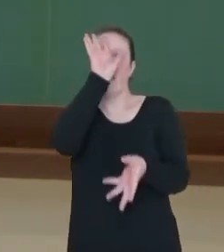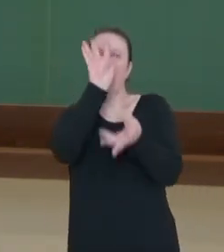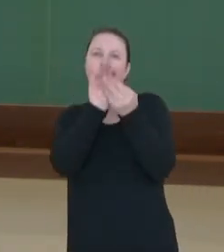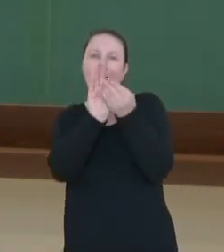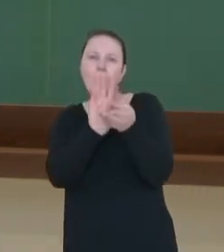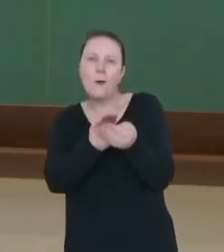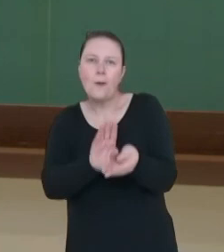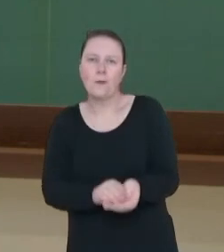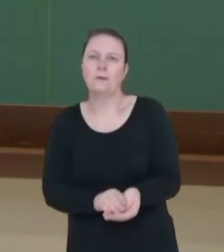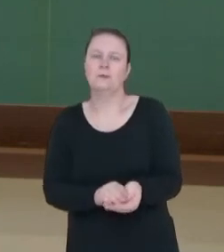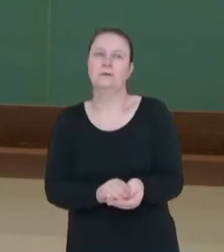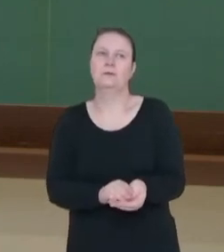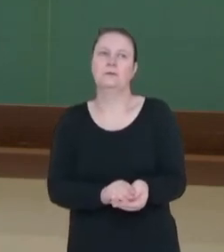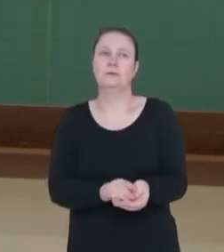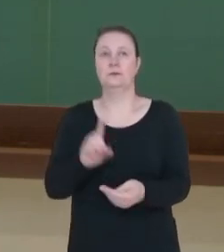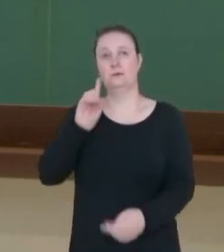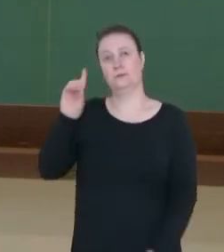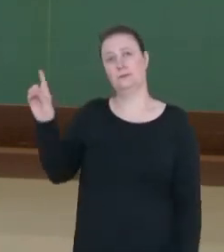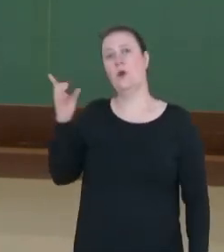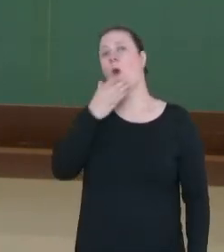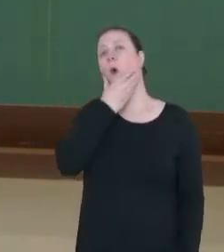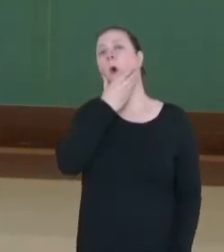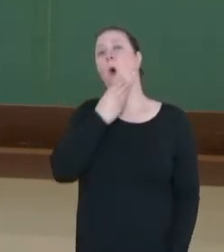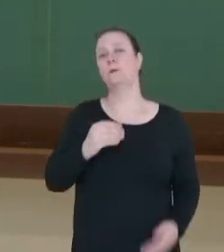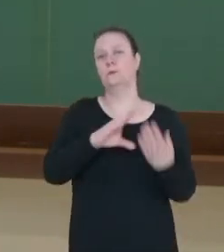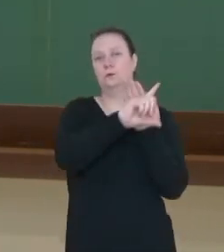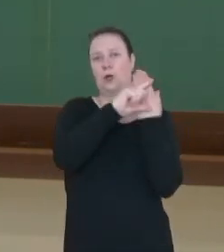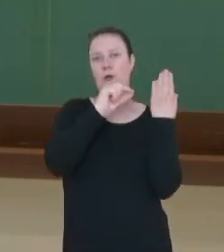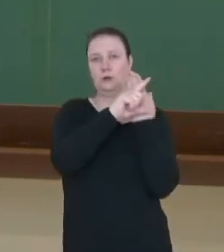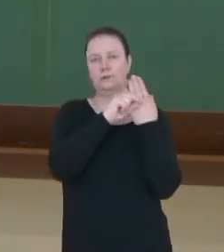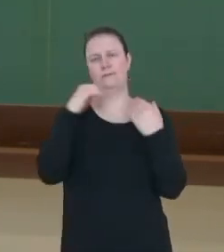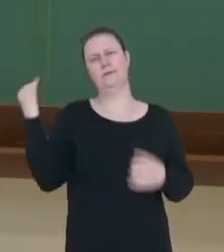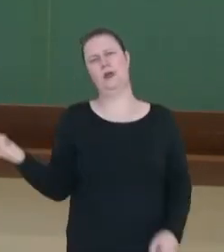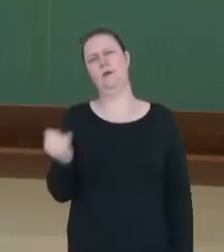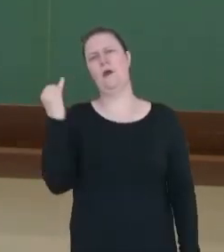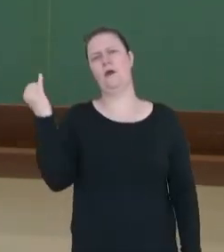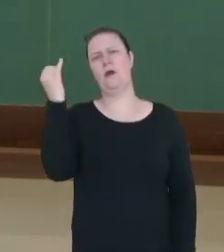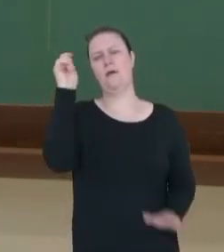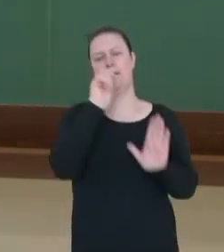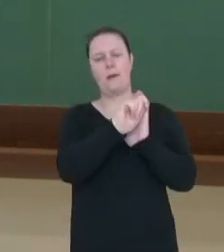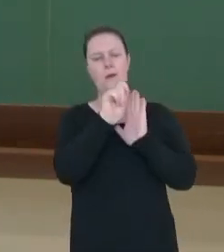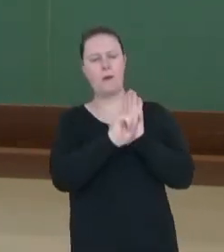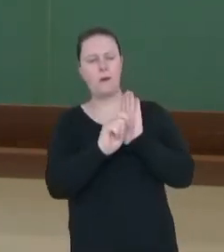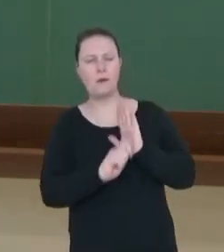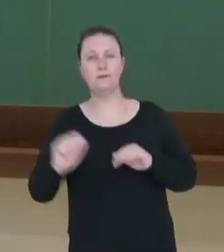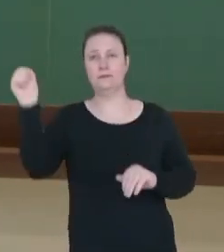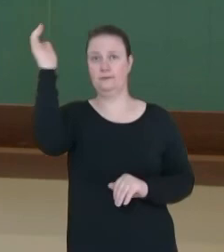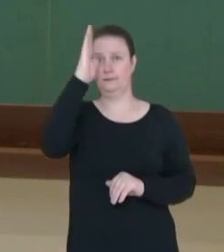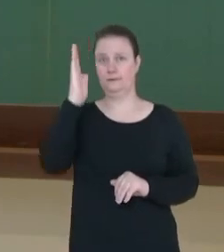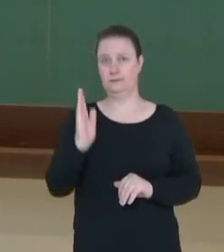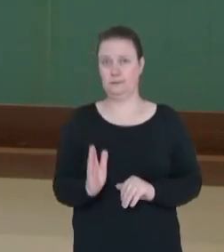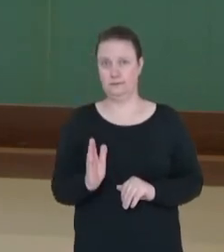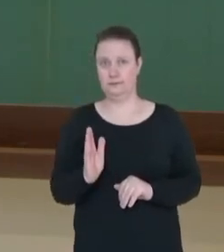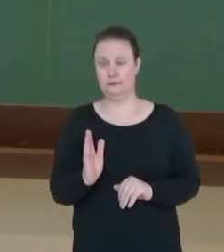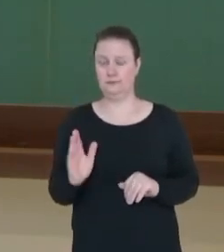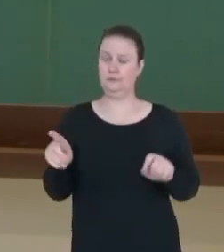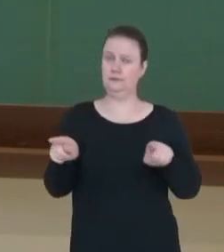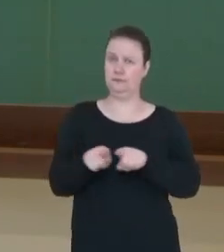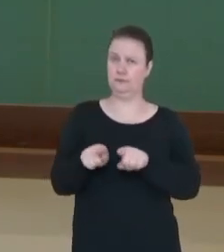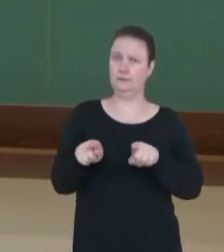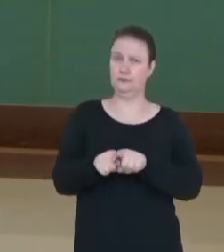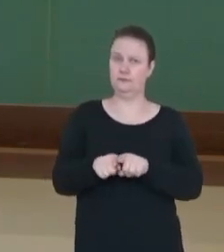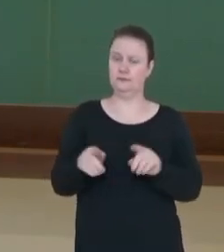aprendemos? Manuel de Barros é um importante escritor brasileiro. Sua obra é